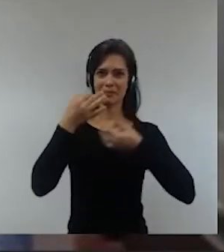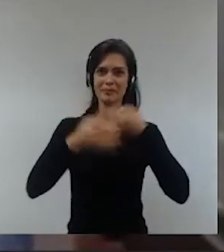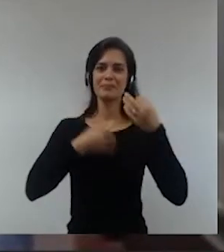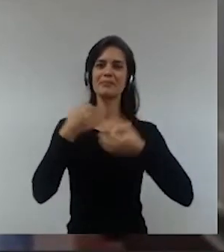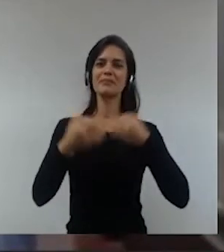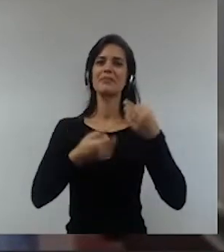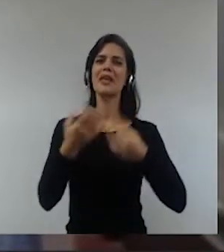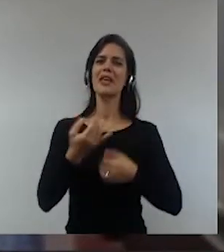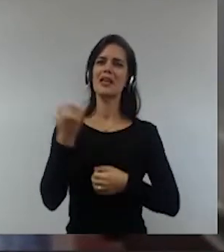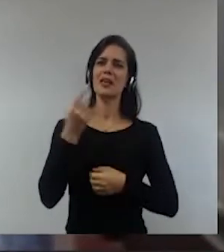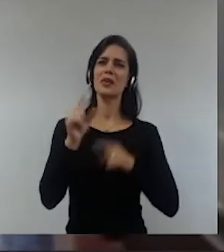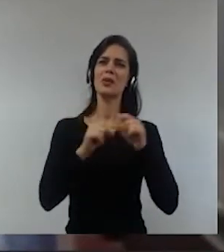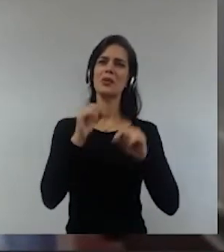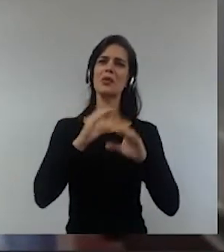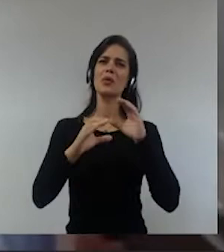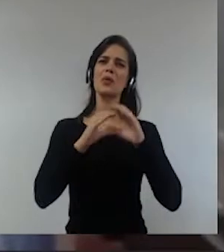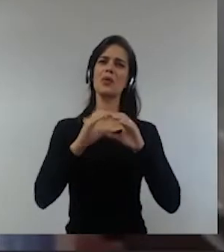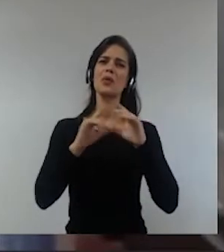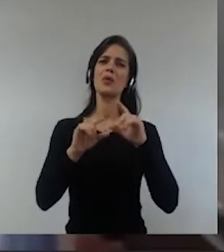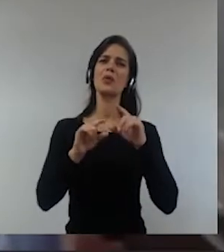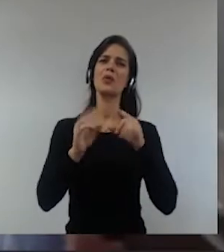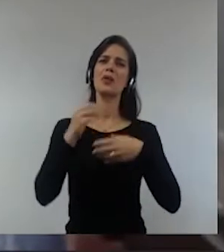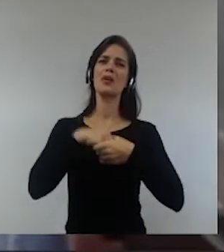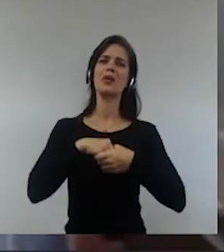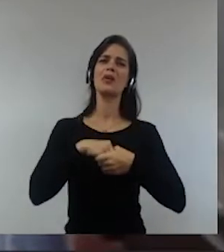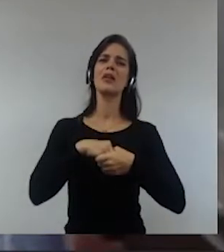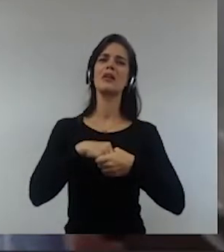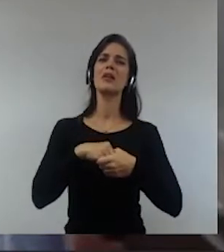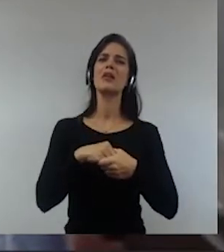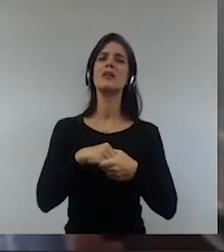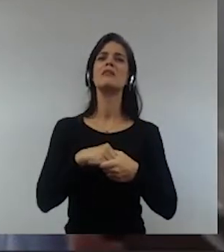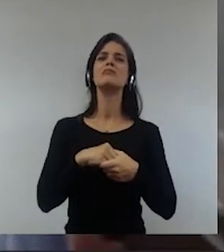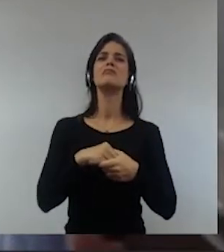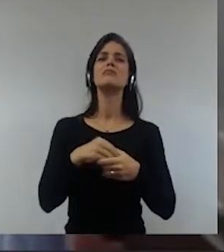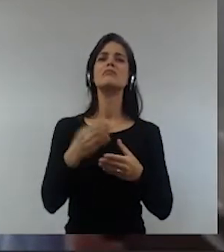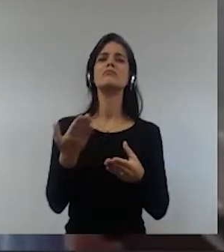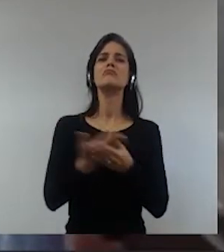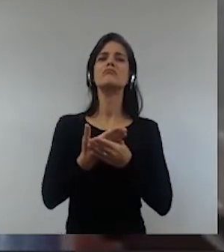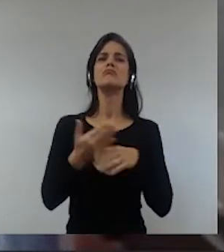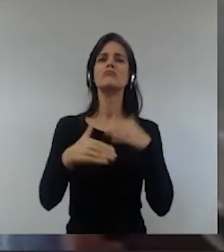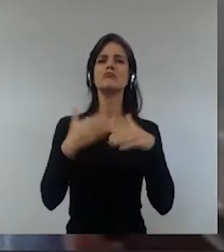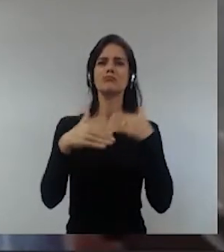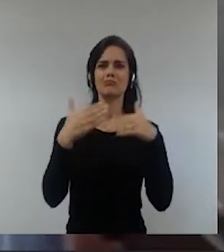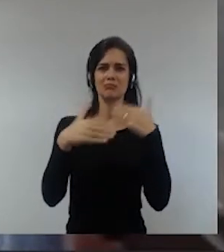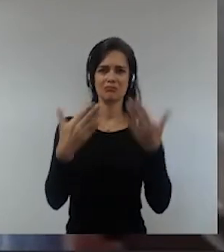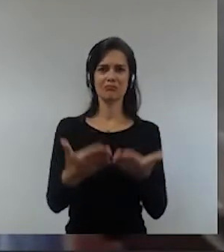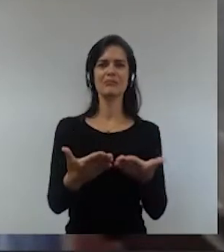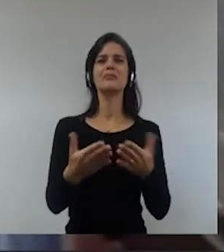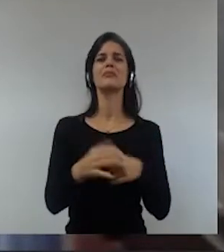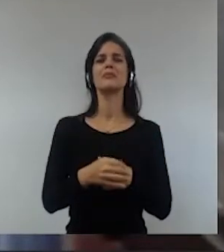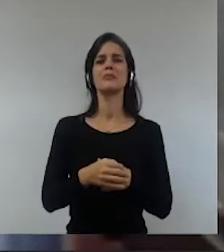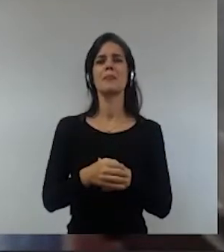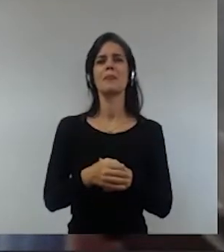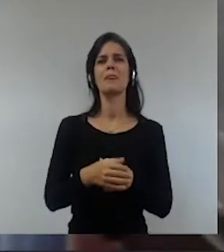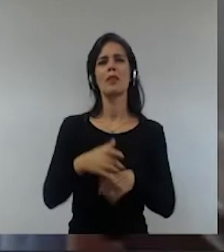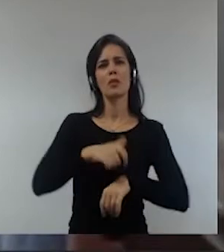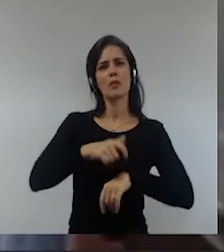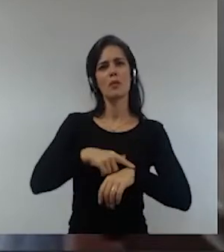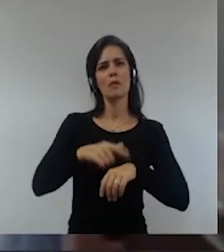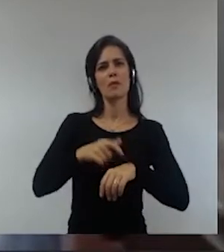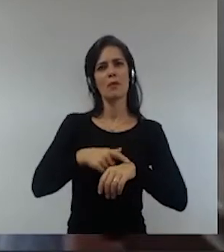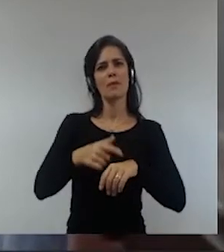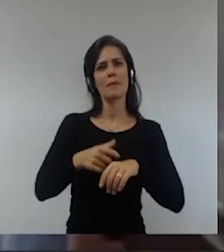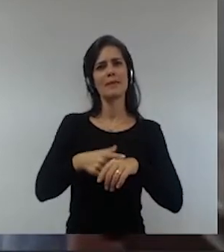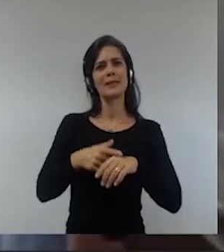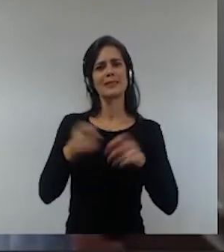à comunicação dos atos processuais neste período de pandemia, nesse momento de crise que estamos vivendo. E falando de